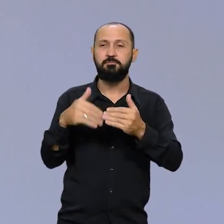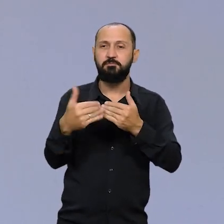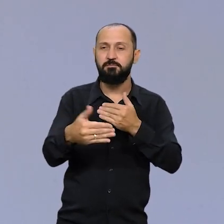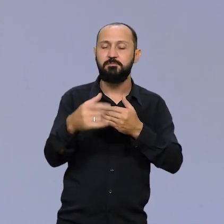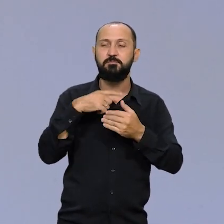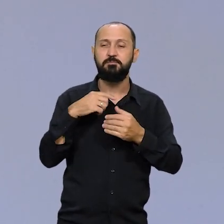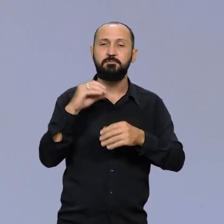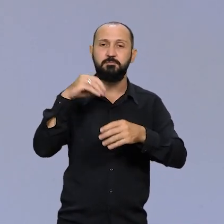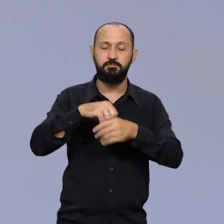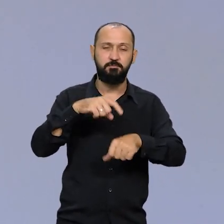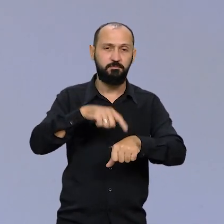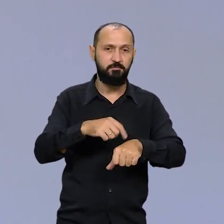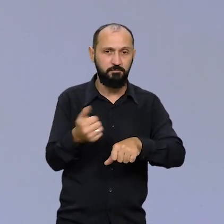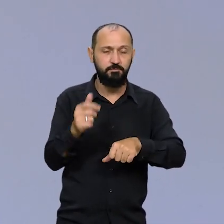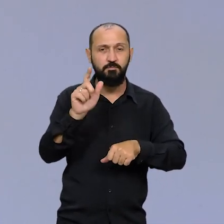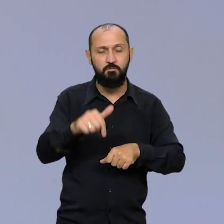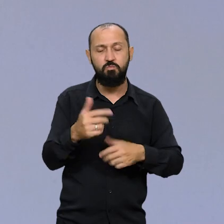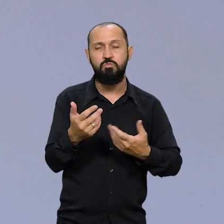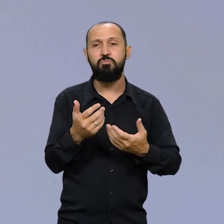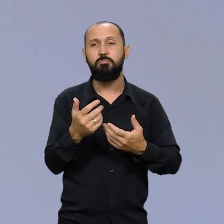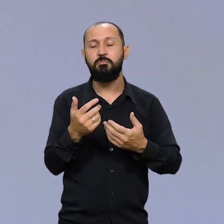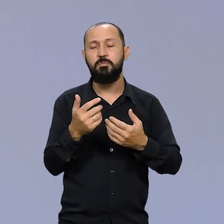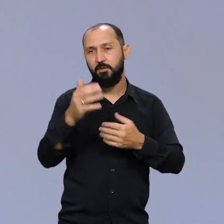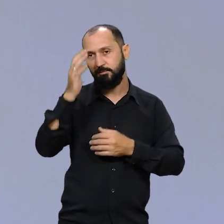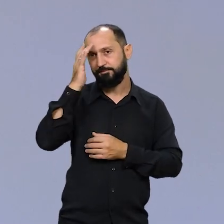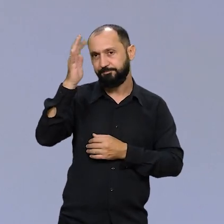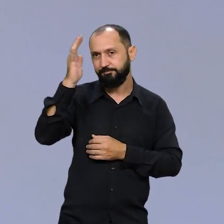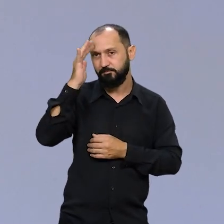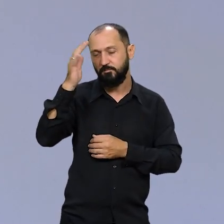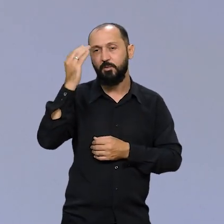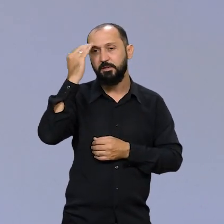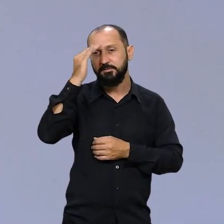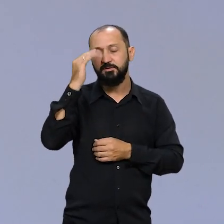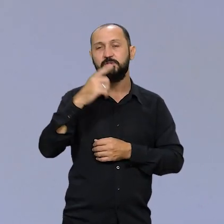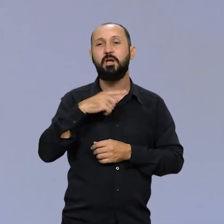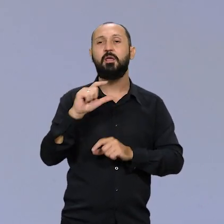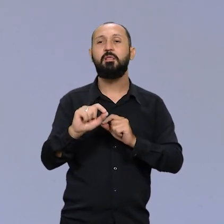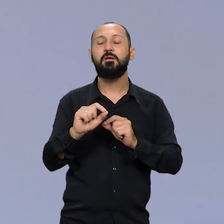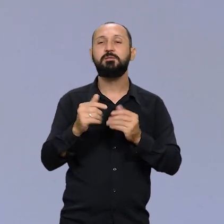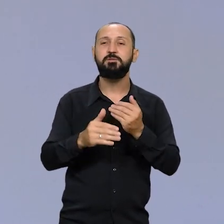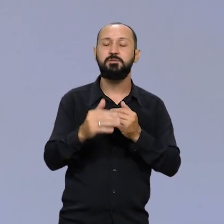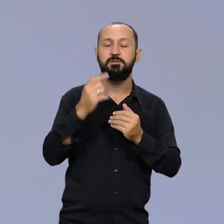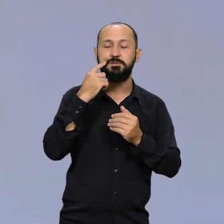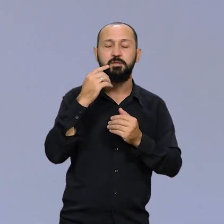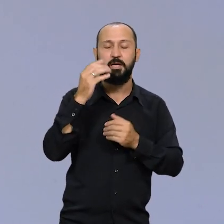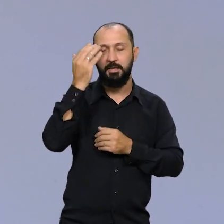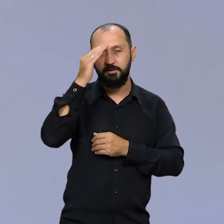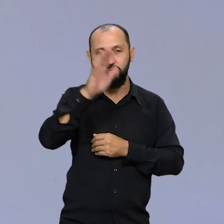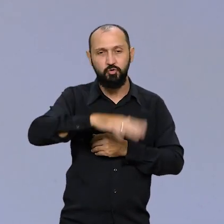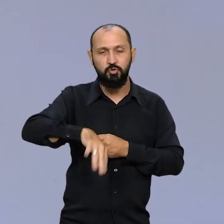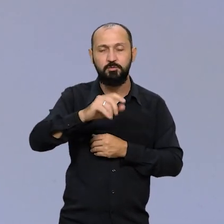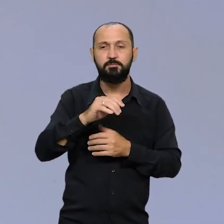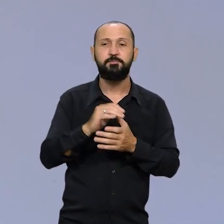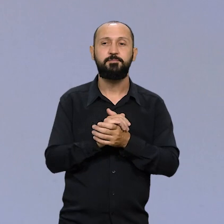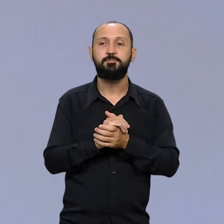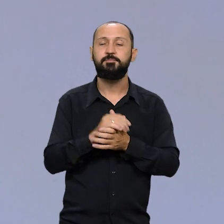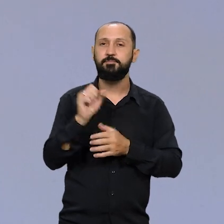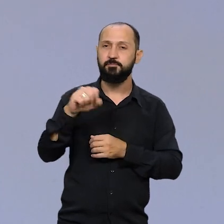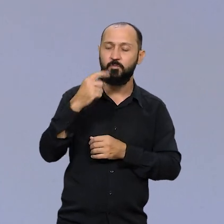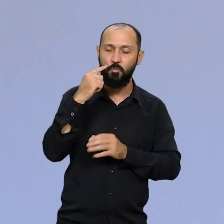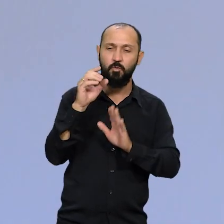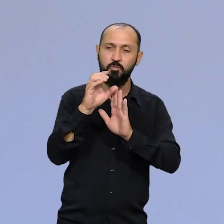materialização daquele anseio da comunidade indígena em retornar. Agora, se eles foram eventualmente retirados da área por força